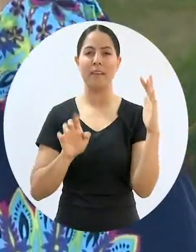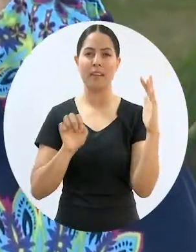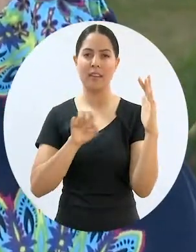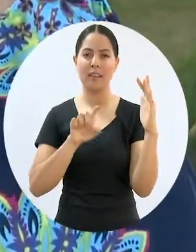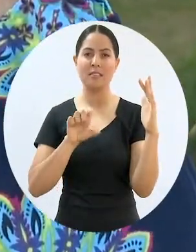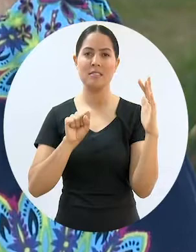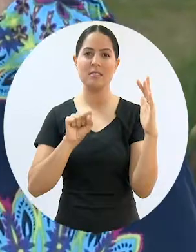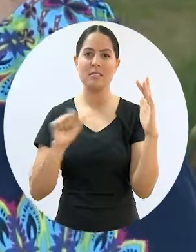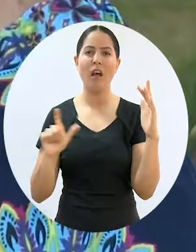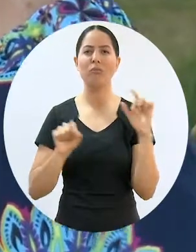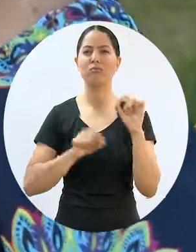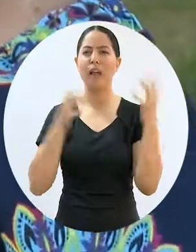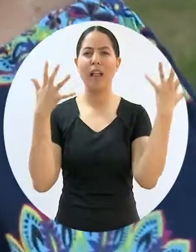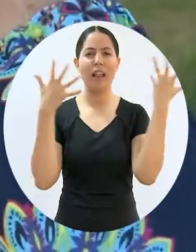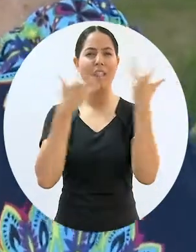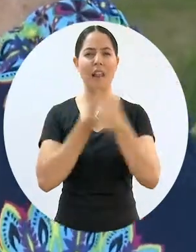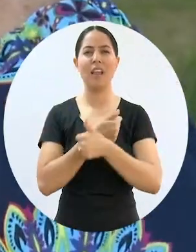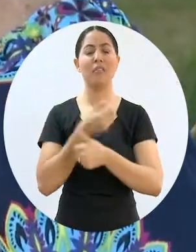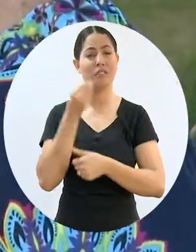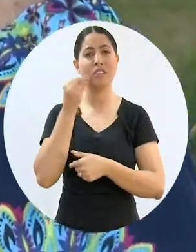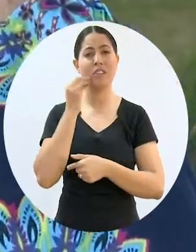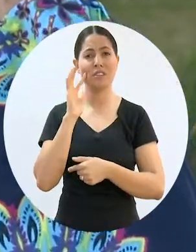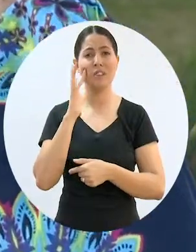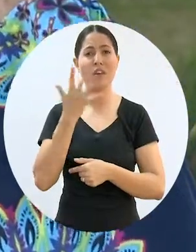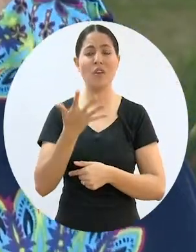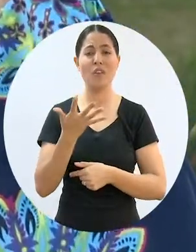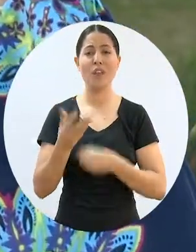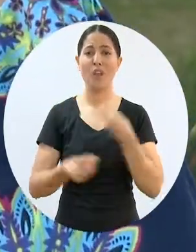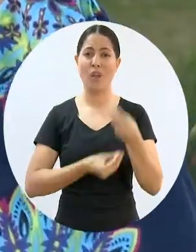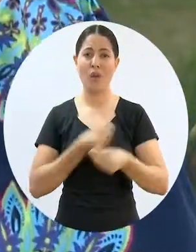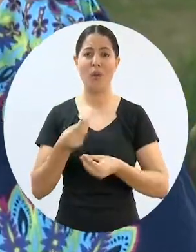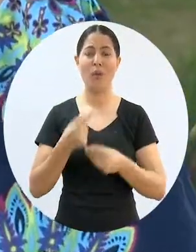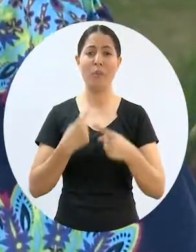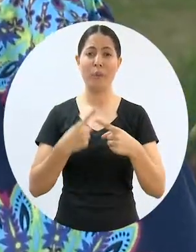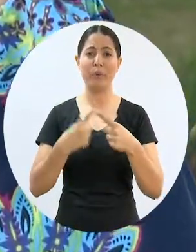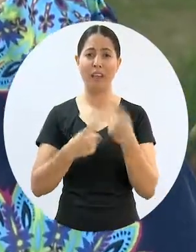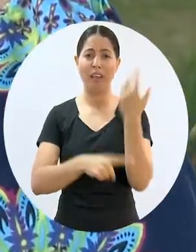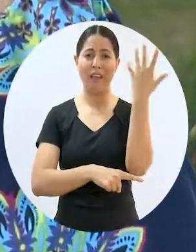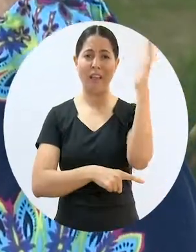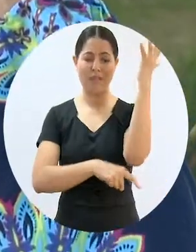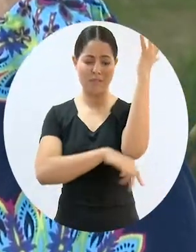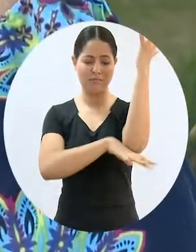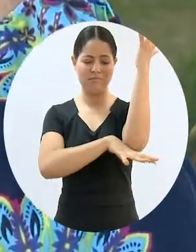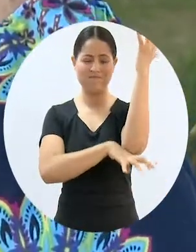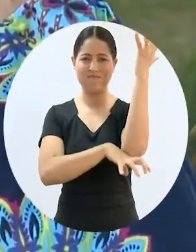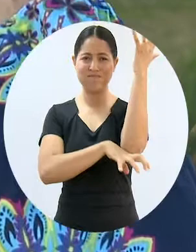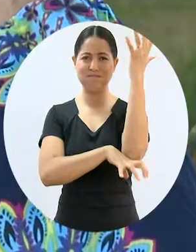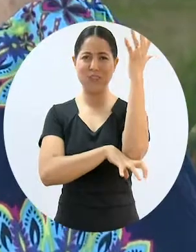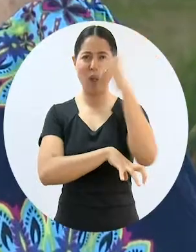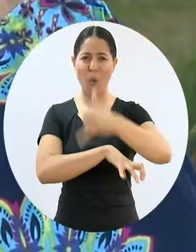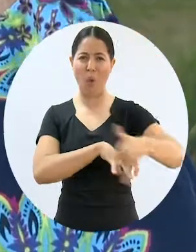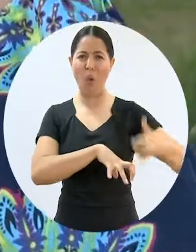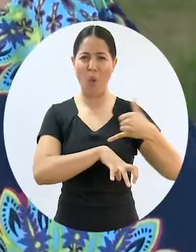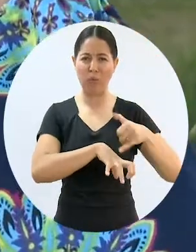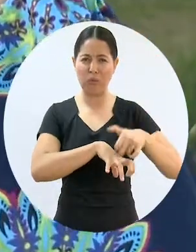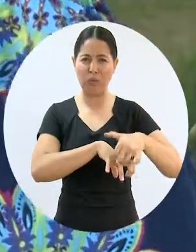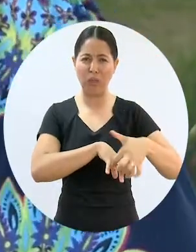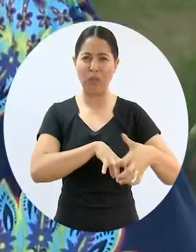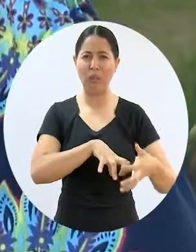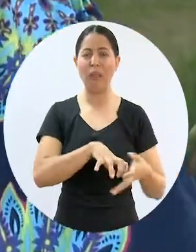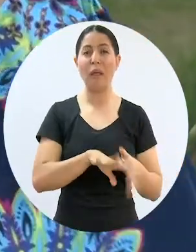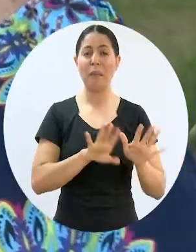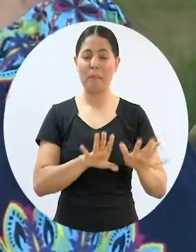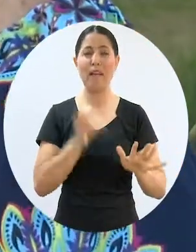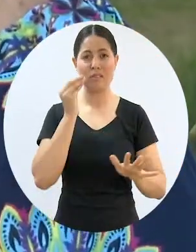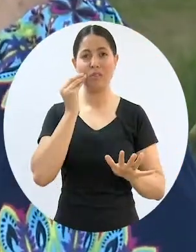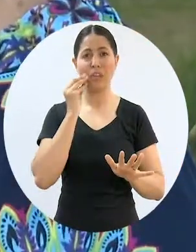salvar. Porque num determinado ponto o óleo está grudando nas raízes. Mas eles estão tentando salvar. Uma coisa